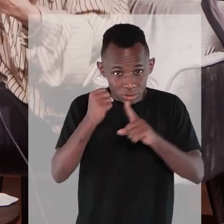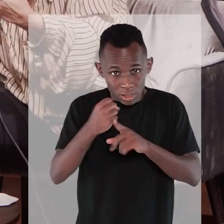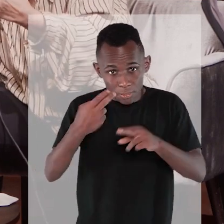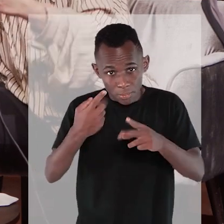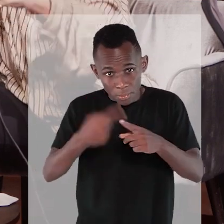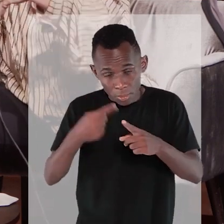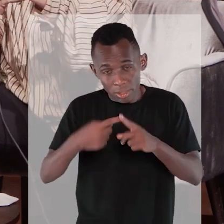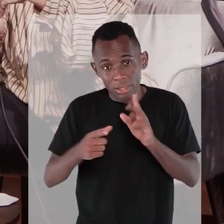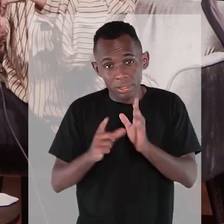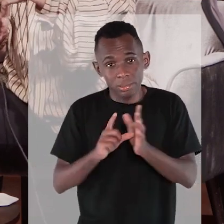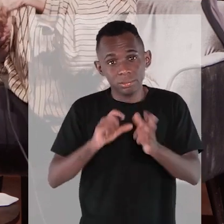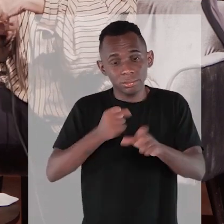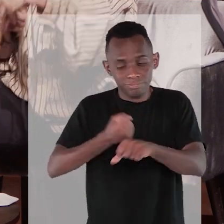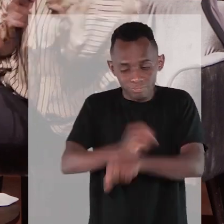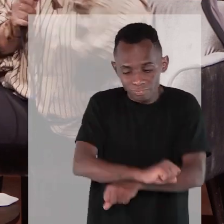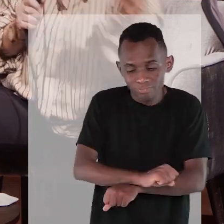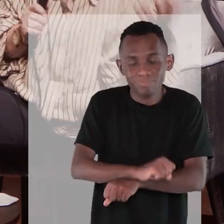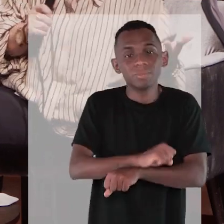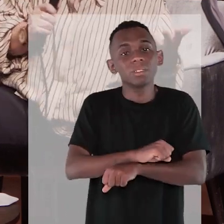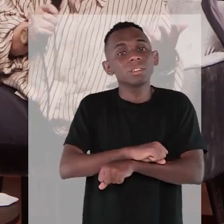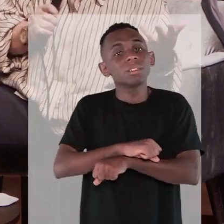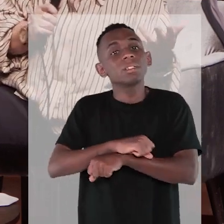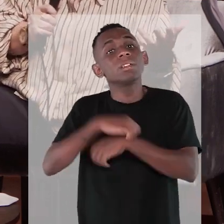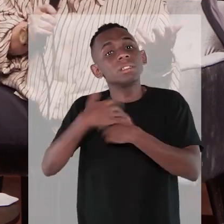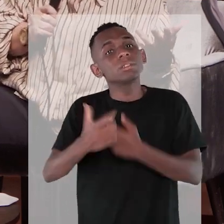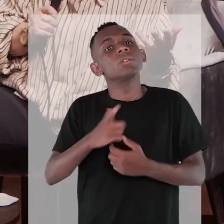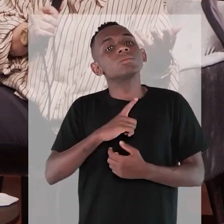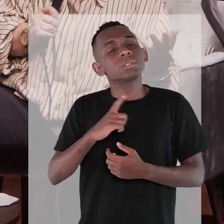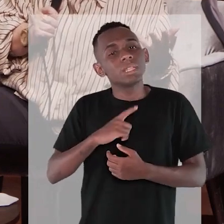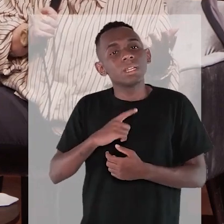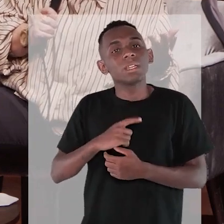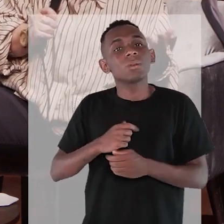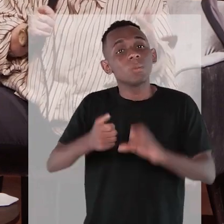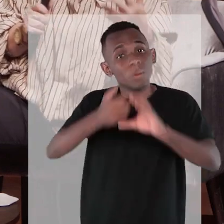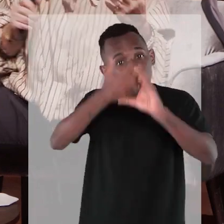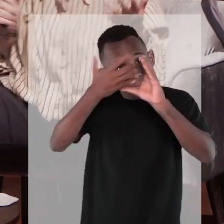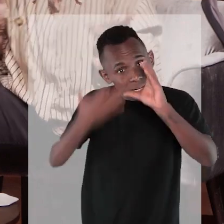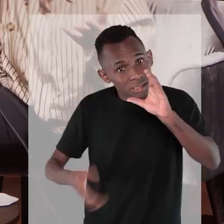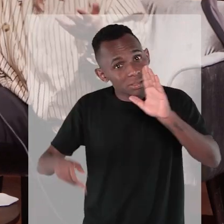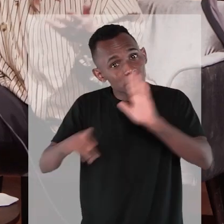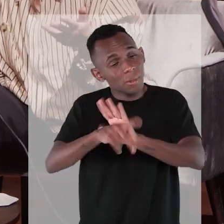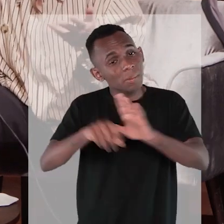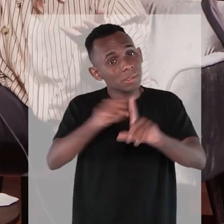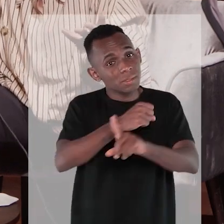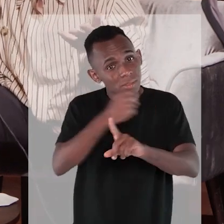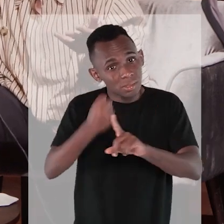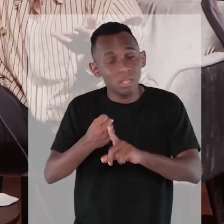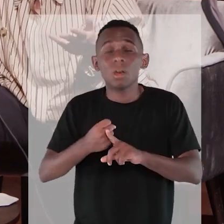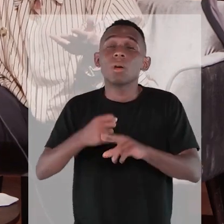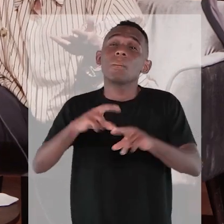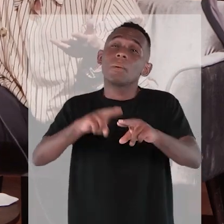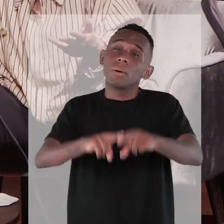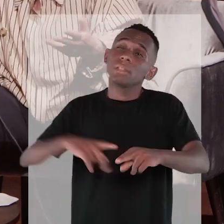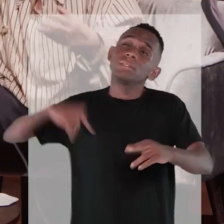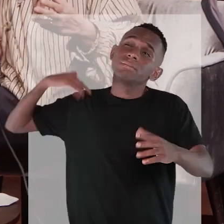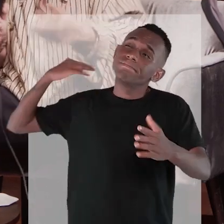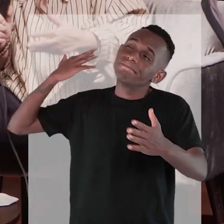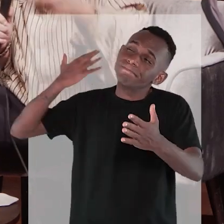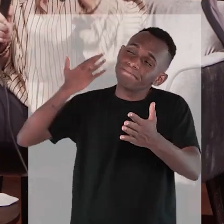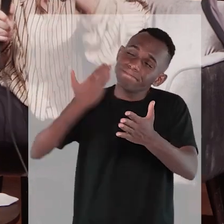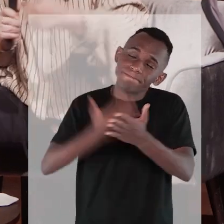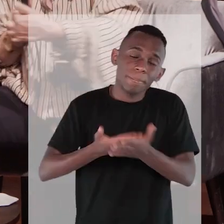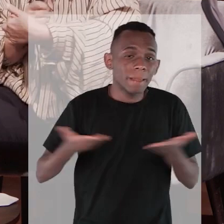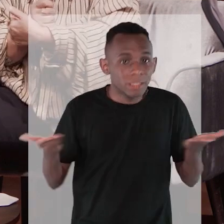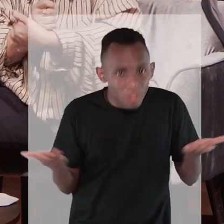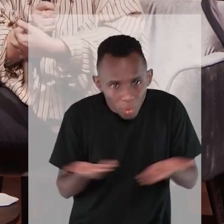aí, diante disso, ela criou um verniz civilizatório, e essa é a nossa ficção engenhosa de nação. Na